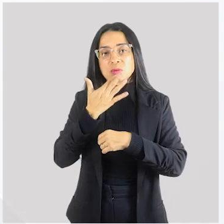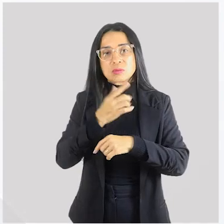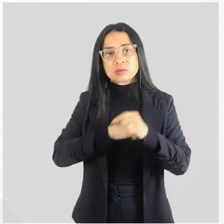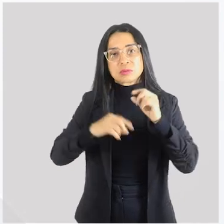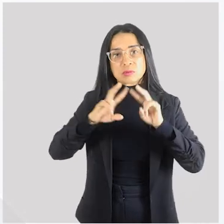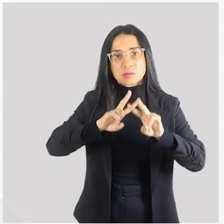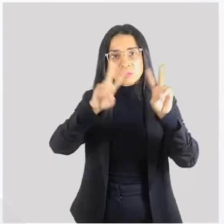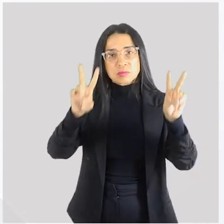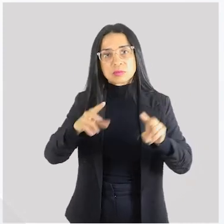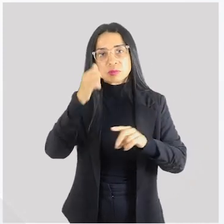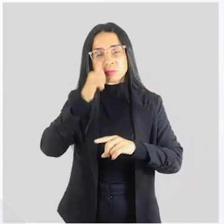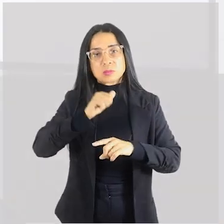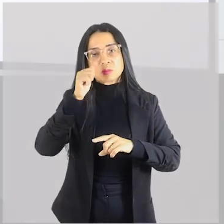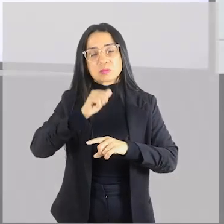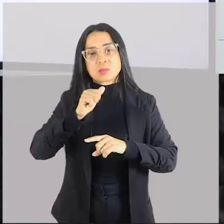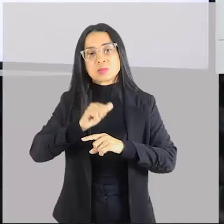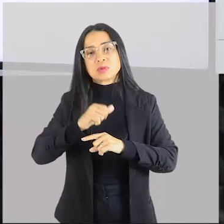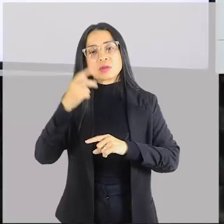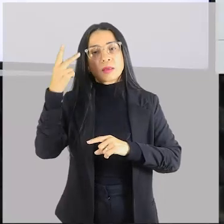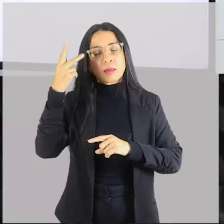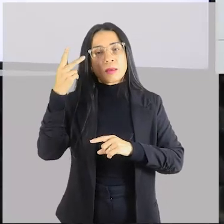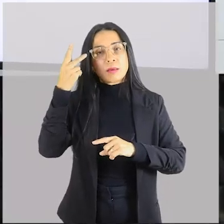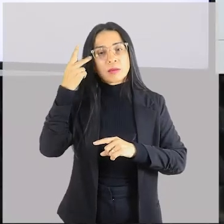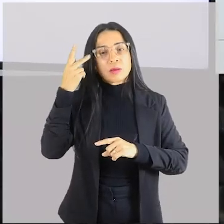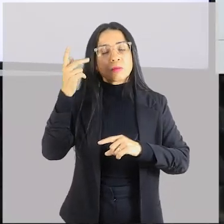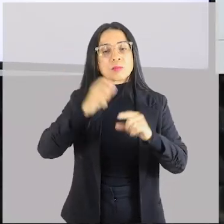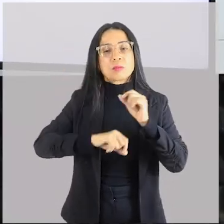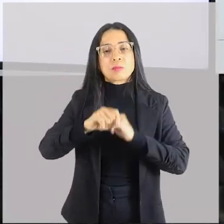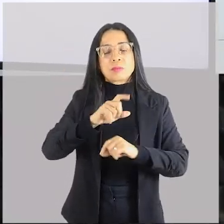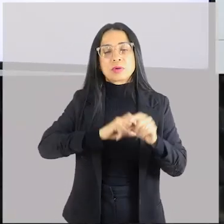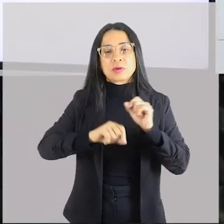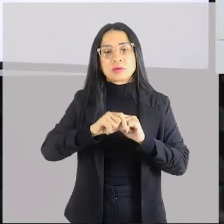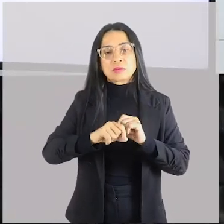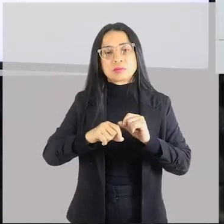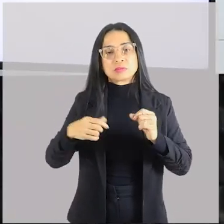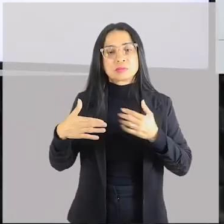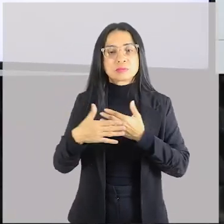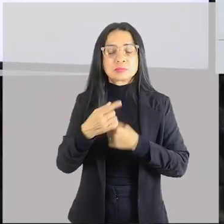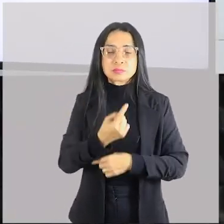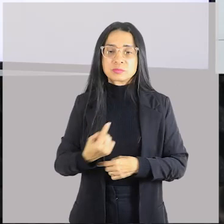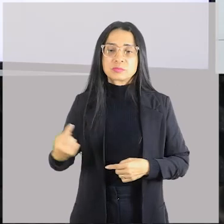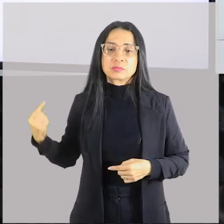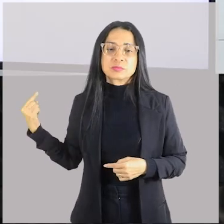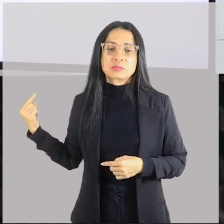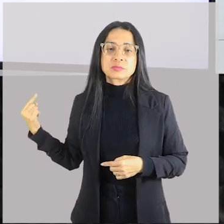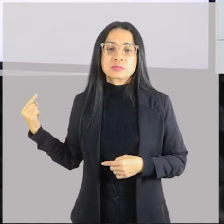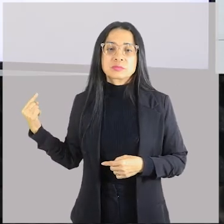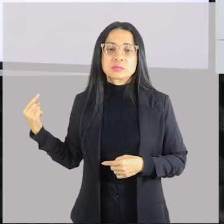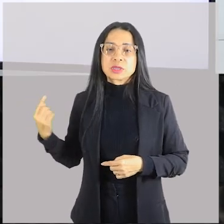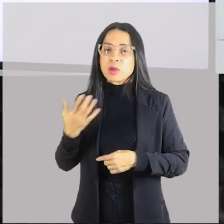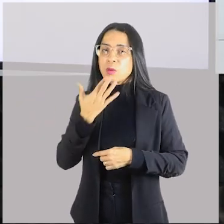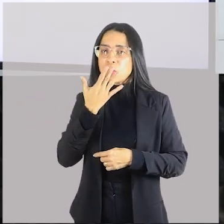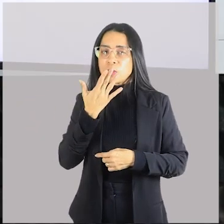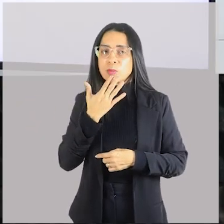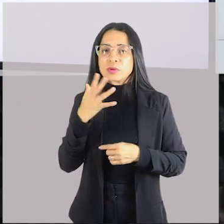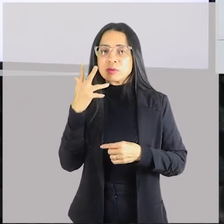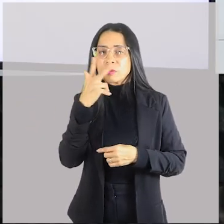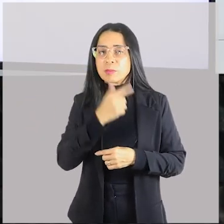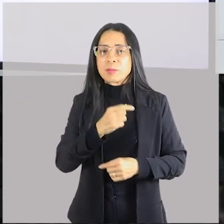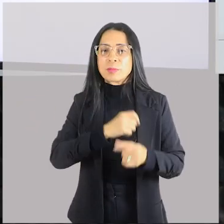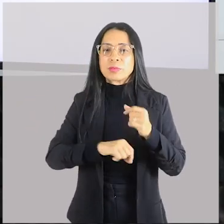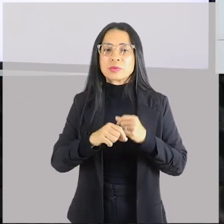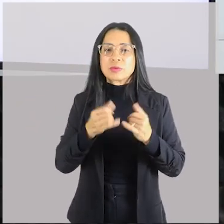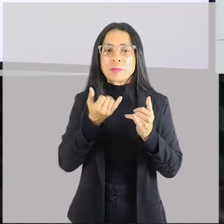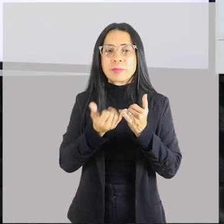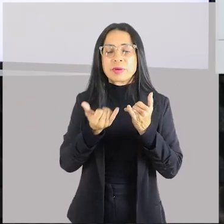paulista sobre o Nordeste né E sobre as cidad do de Minas Gerais São Paulo ah tudo muito colorido muito bonitinho parece um